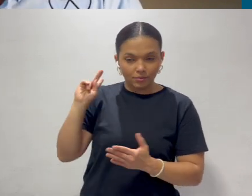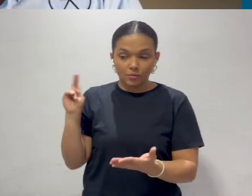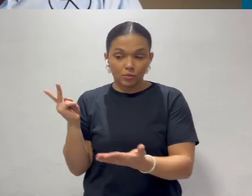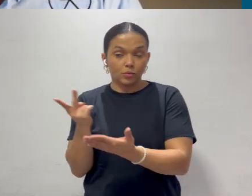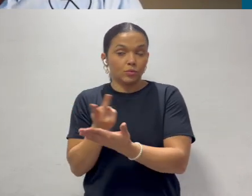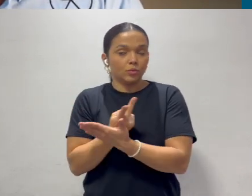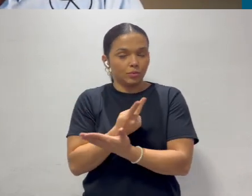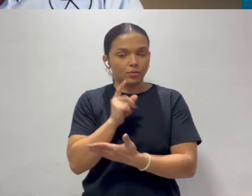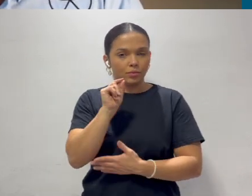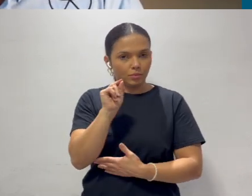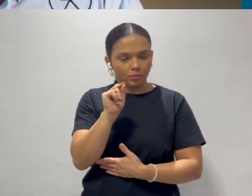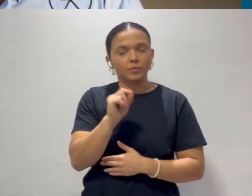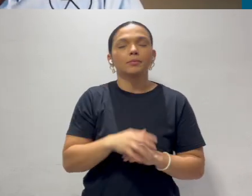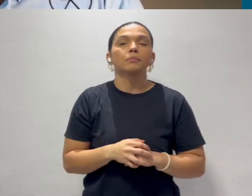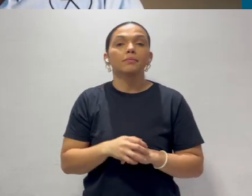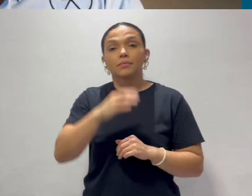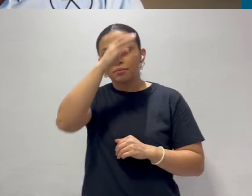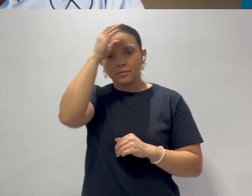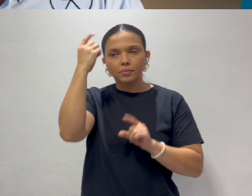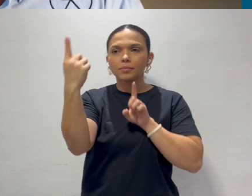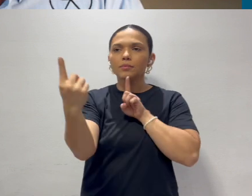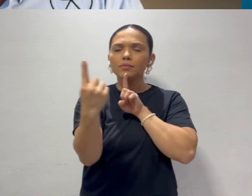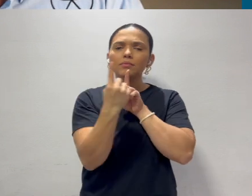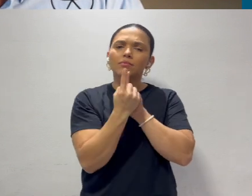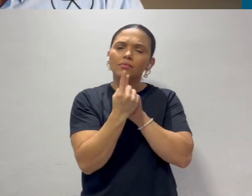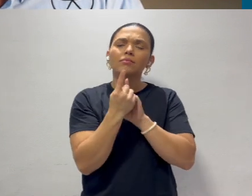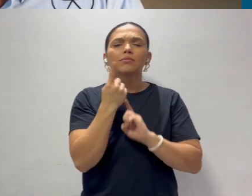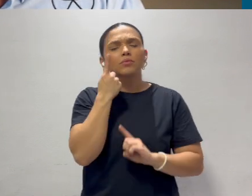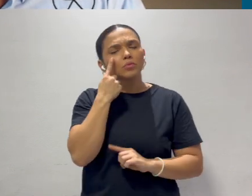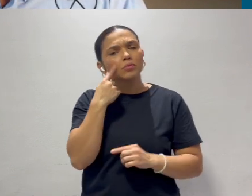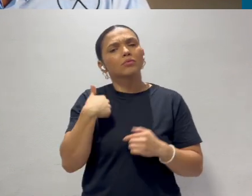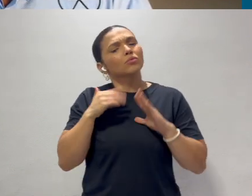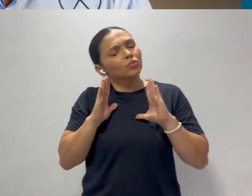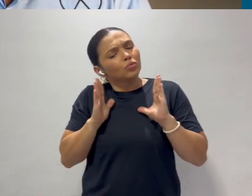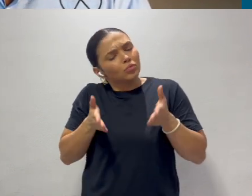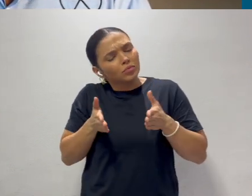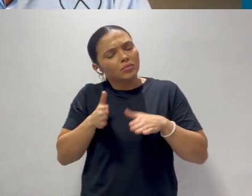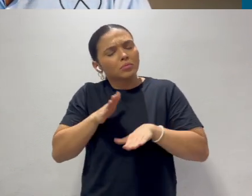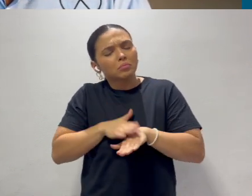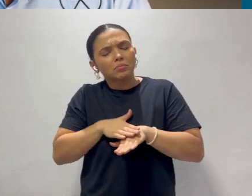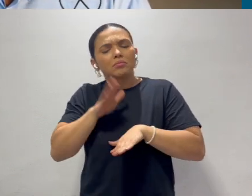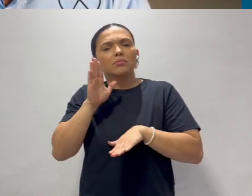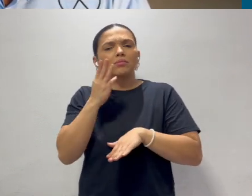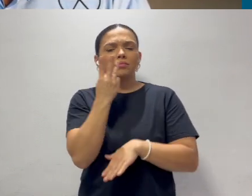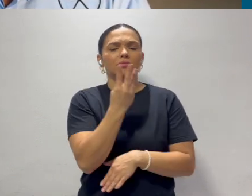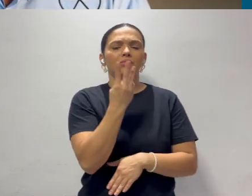aqui muito interessante no escritório. O cliente chegou comigo e disse, poxa, eu já tenho mais de